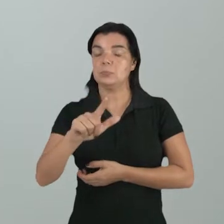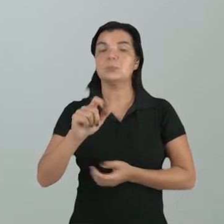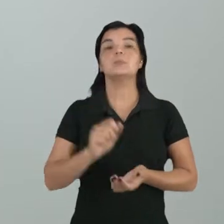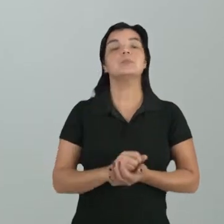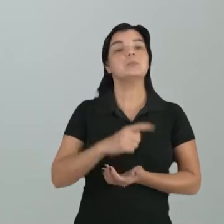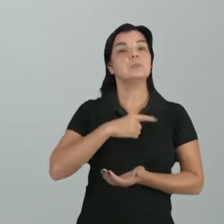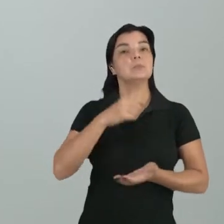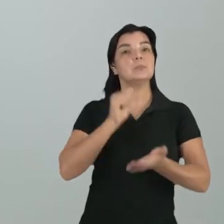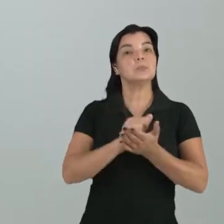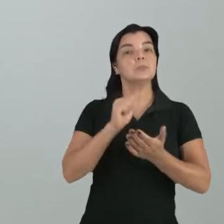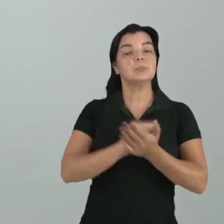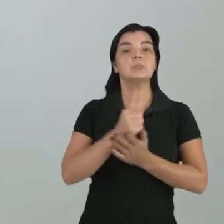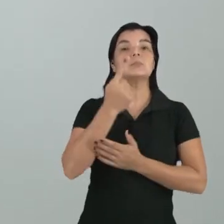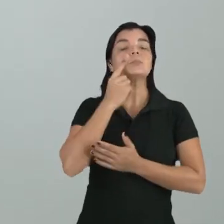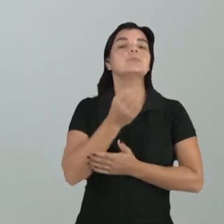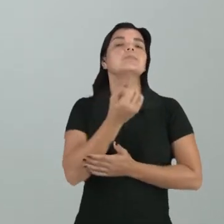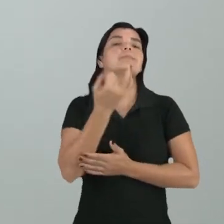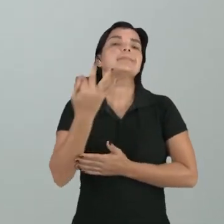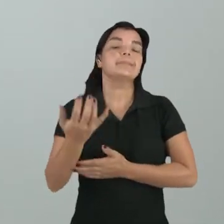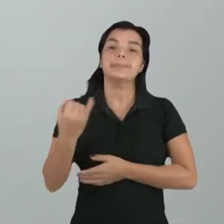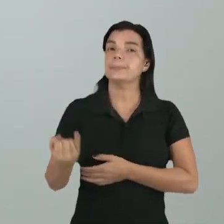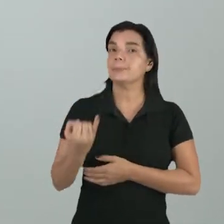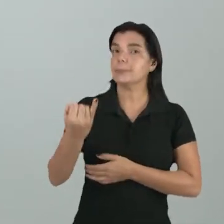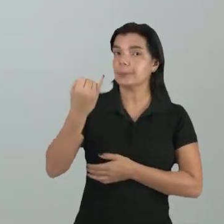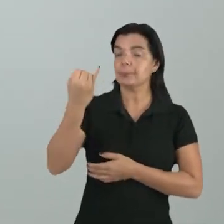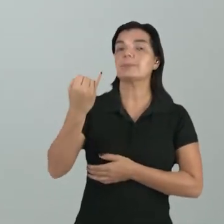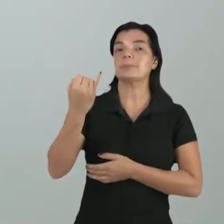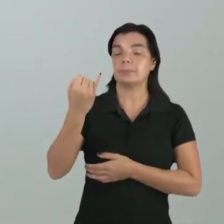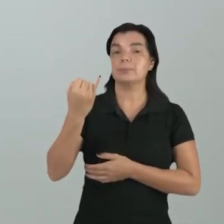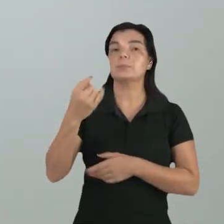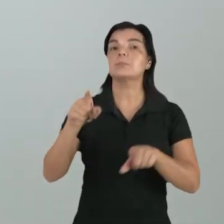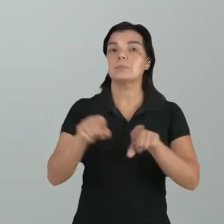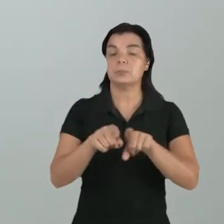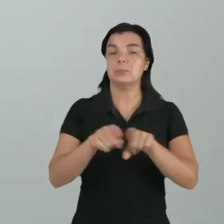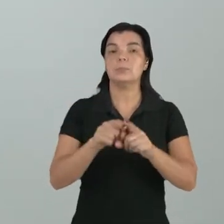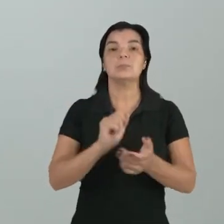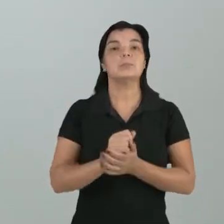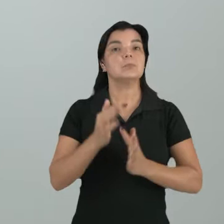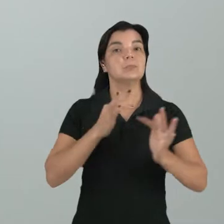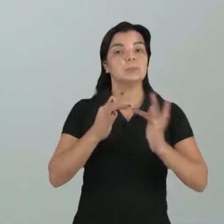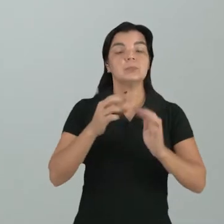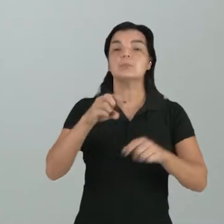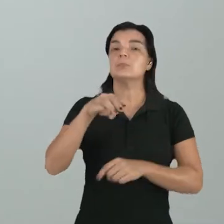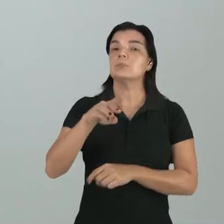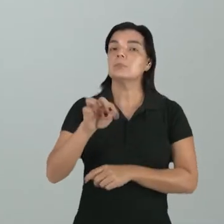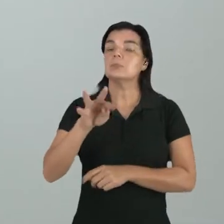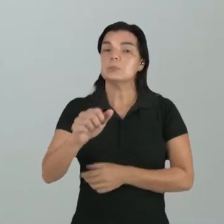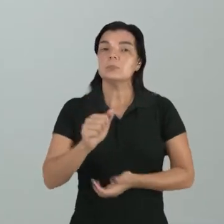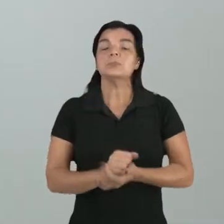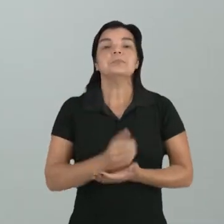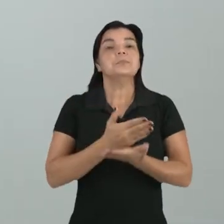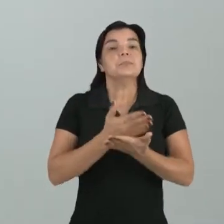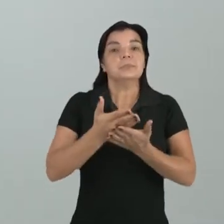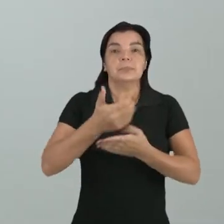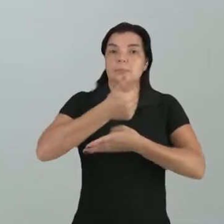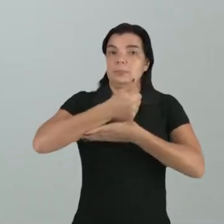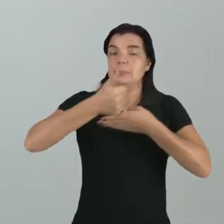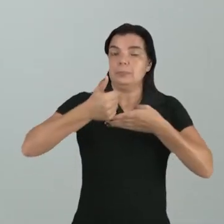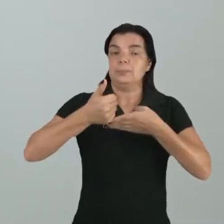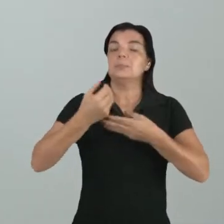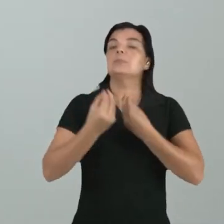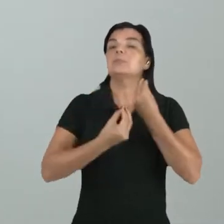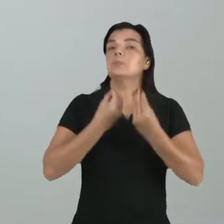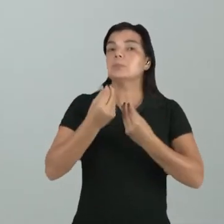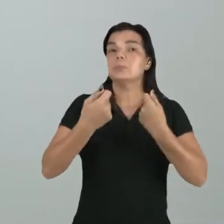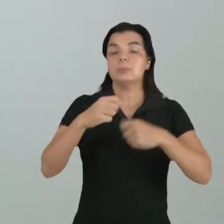obra onde ele vai buscar quais são os fundamentos metafísicos da vida moral. Quais são os princípios da